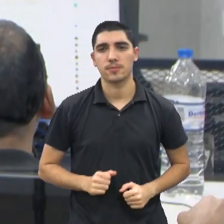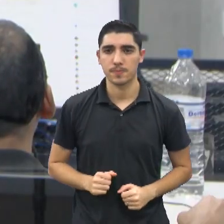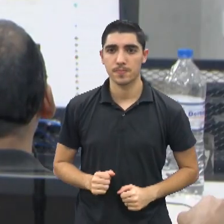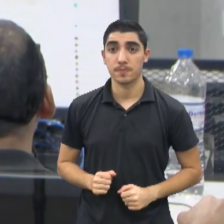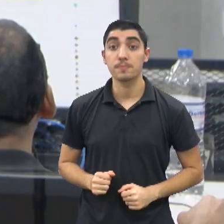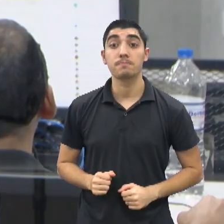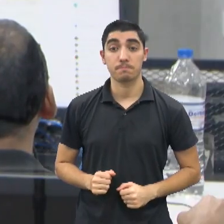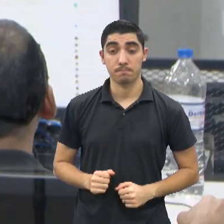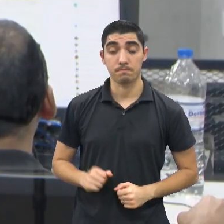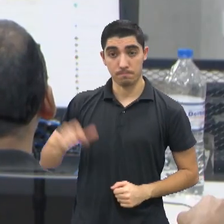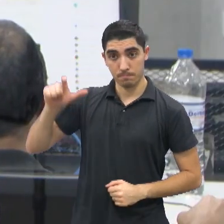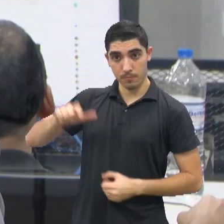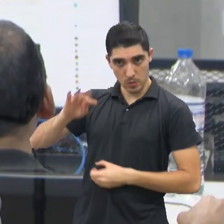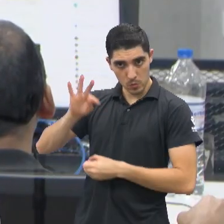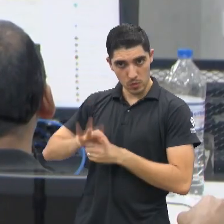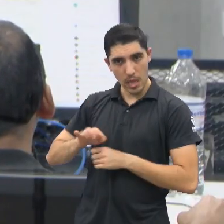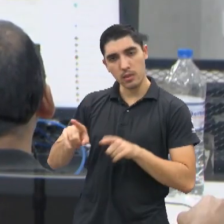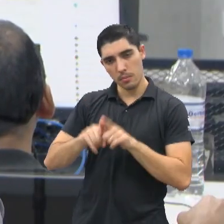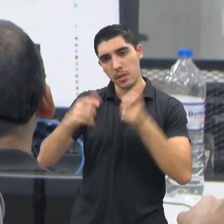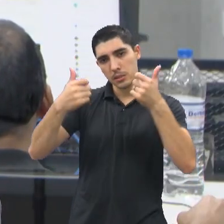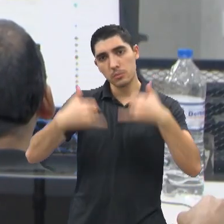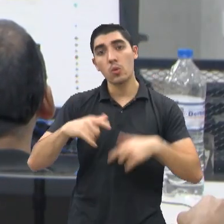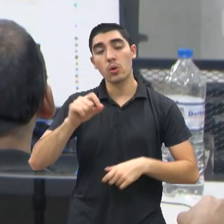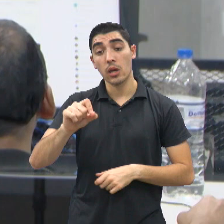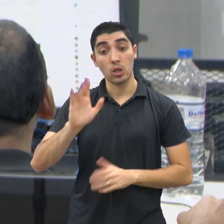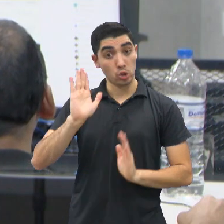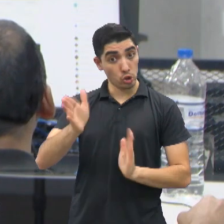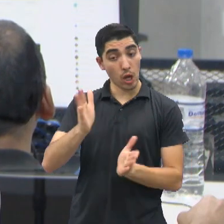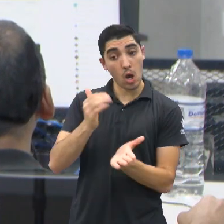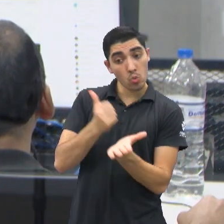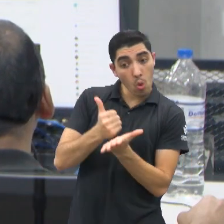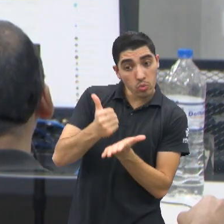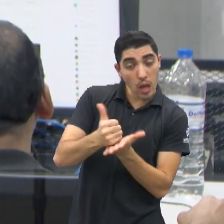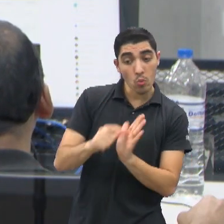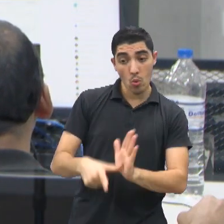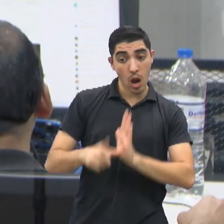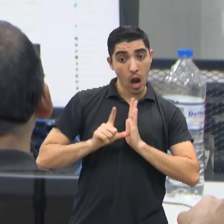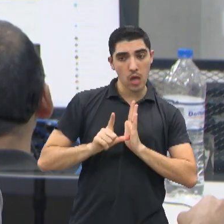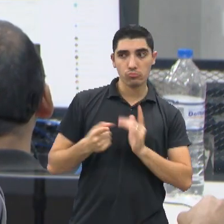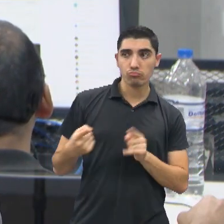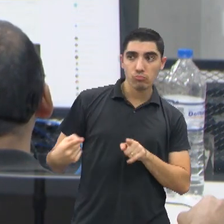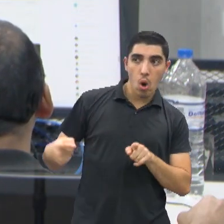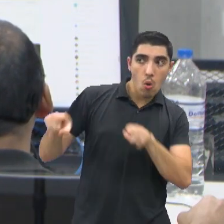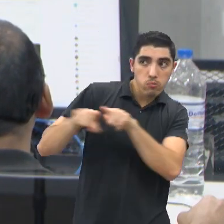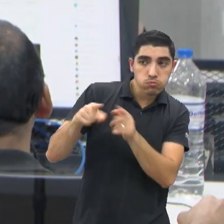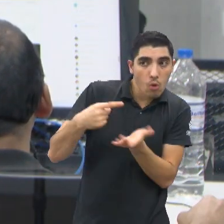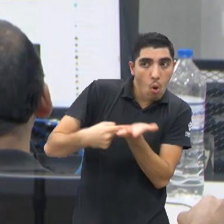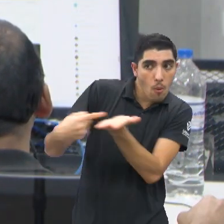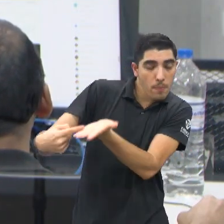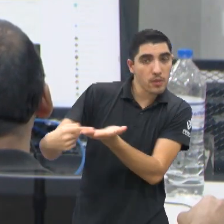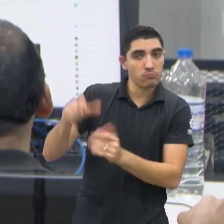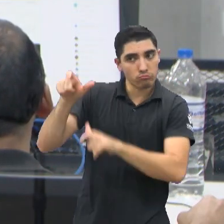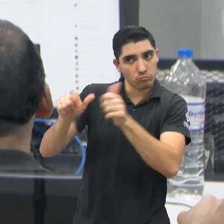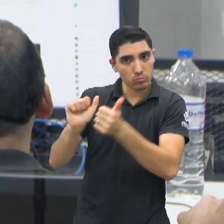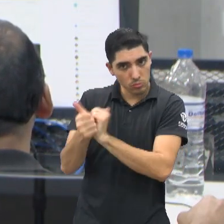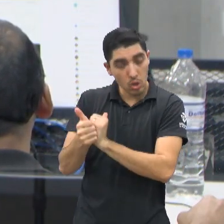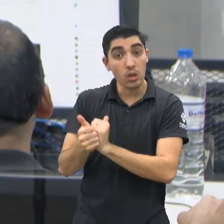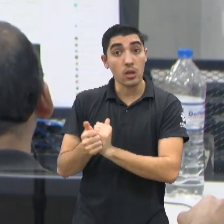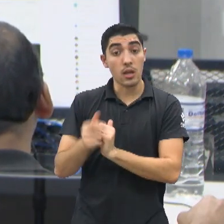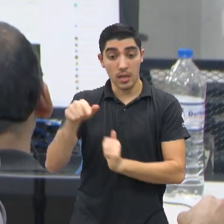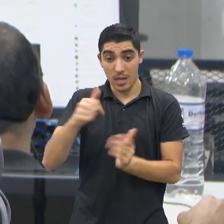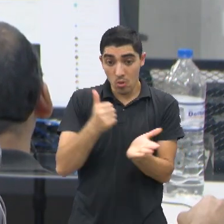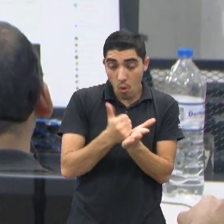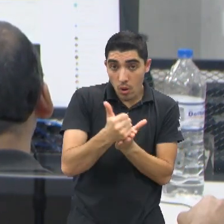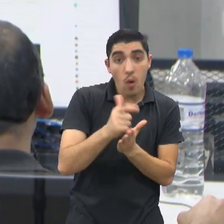técnico moir Júnior comentou que pré-contratos já foram feitos com jogadores e as contratações terão como Foco